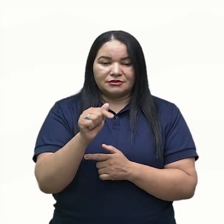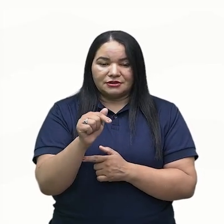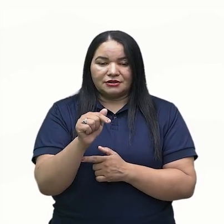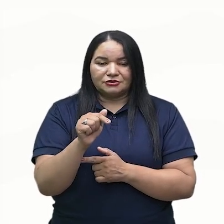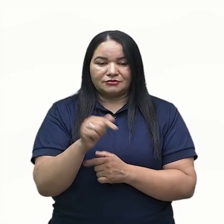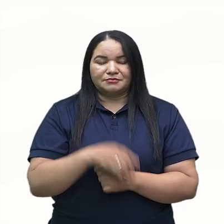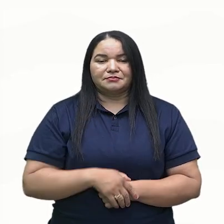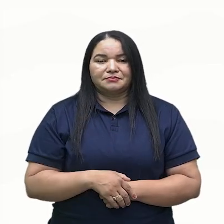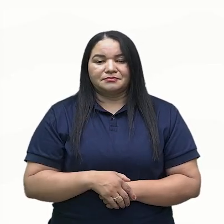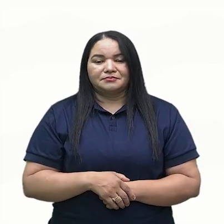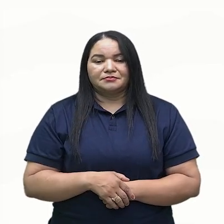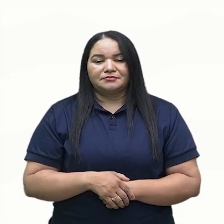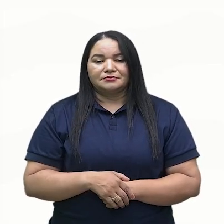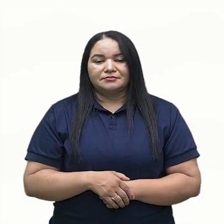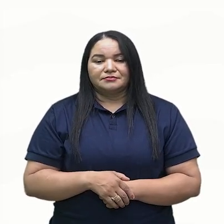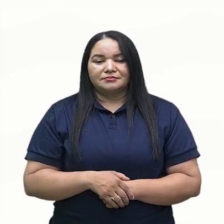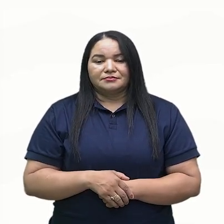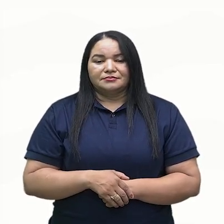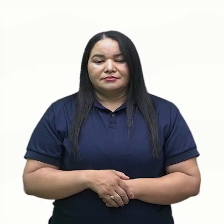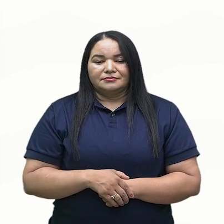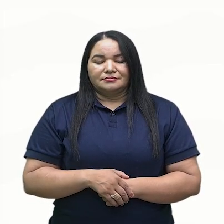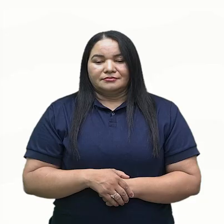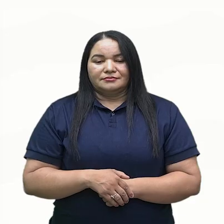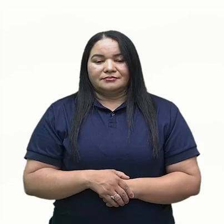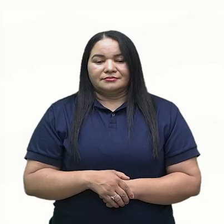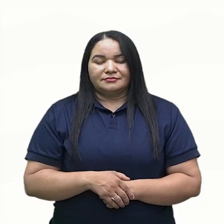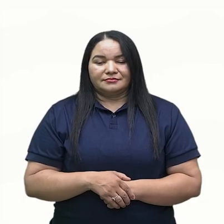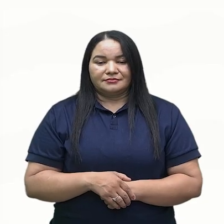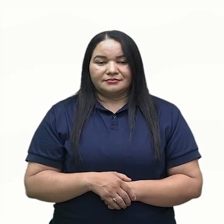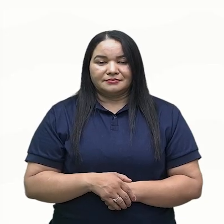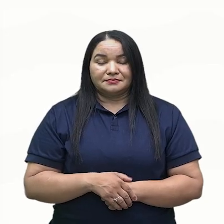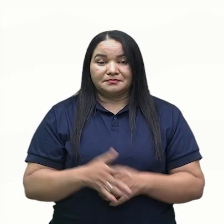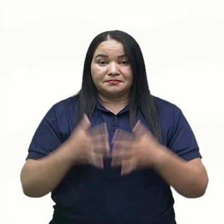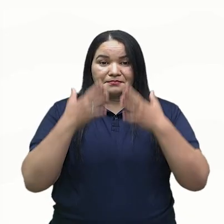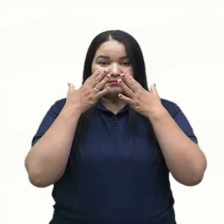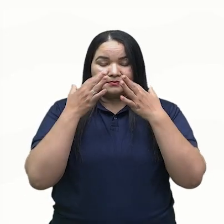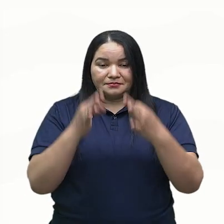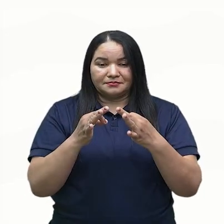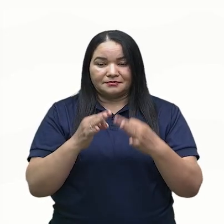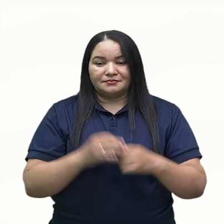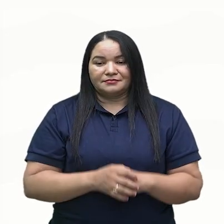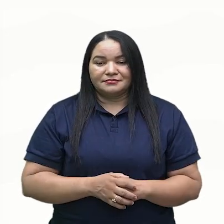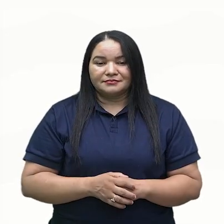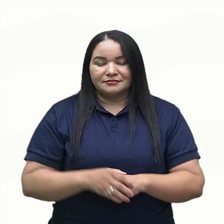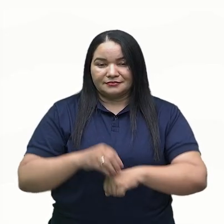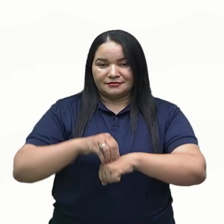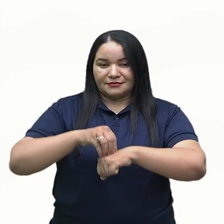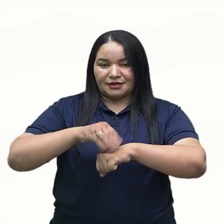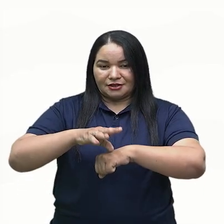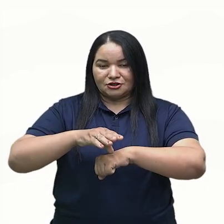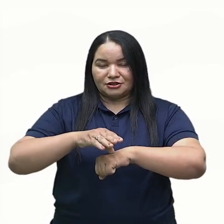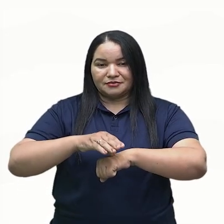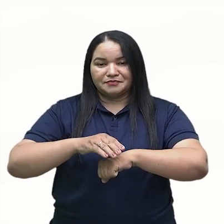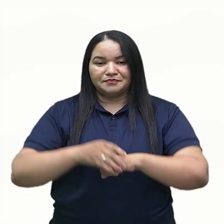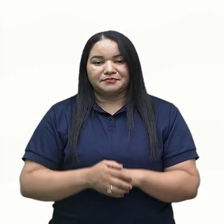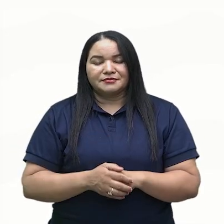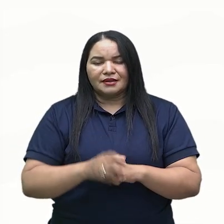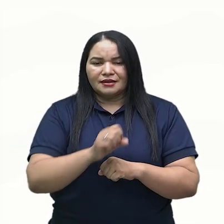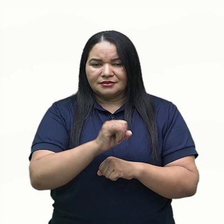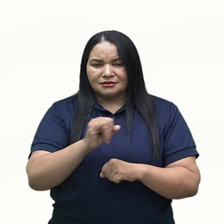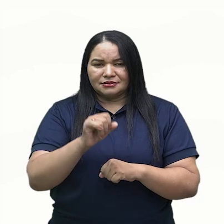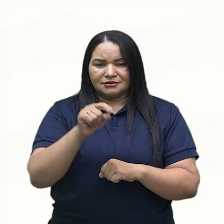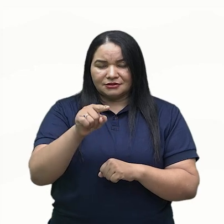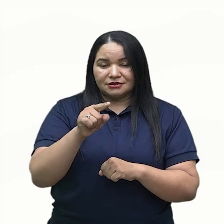0,7. E aí, vamos resolver esse produto. Turma, atenção para cá. Se liga aqui na